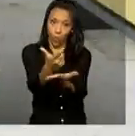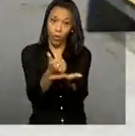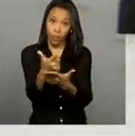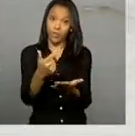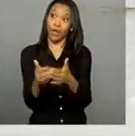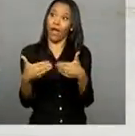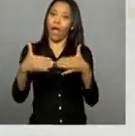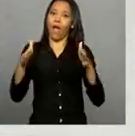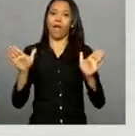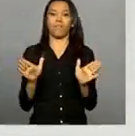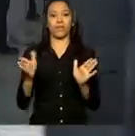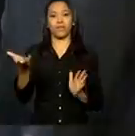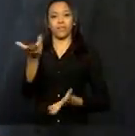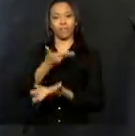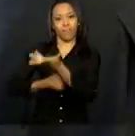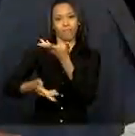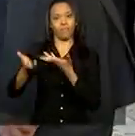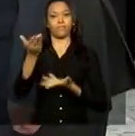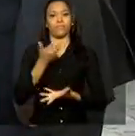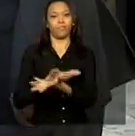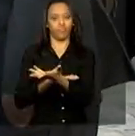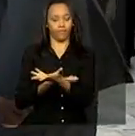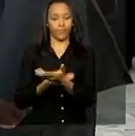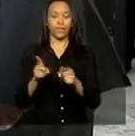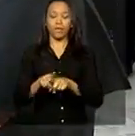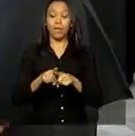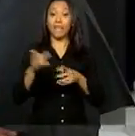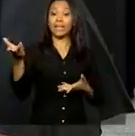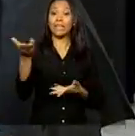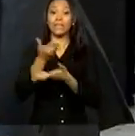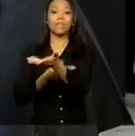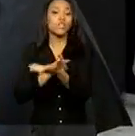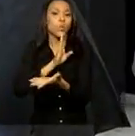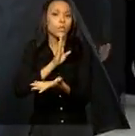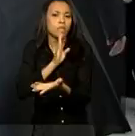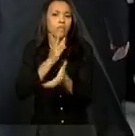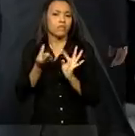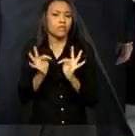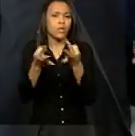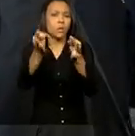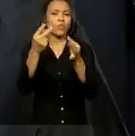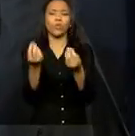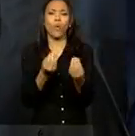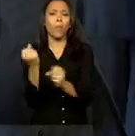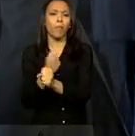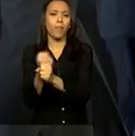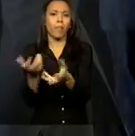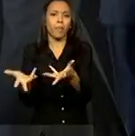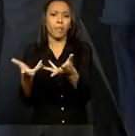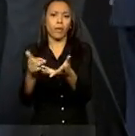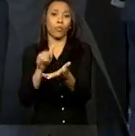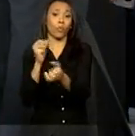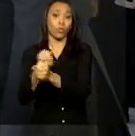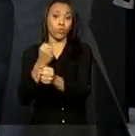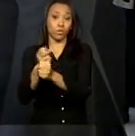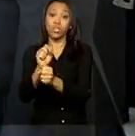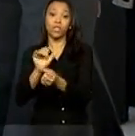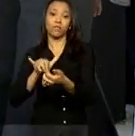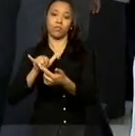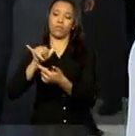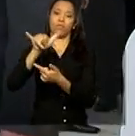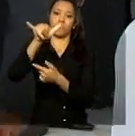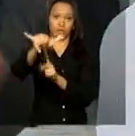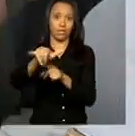Brasil e Suécia. Tem a ver com a transferência de tecnologia. Transferência, né? De tecnologia e construção do avião em território brasileiro. Né? Isso é